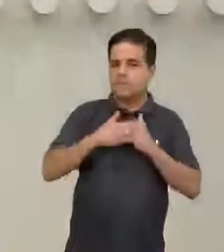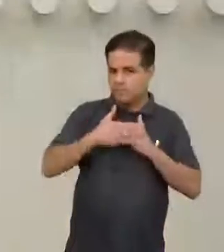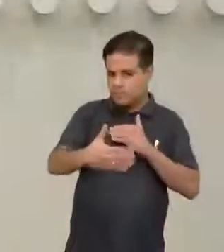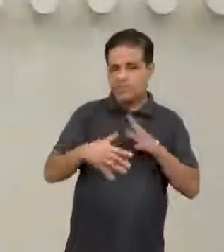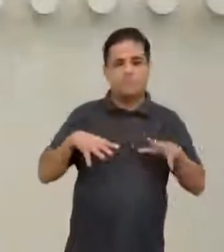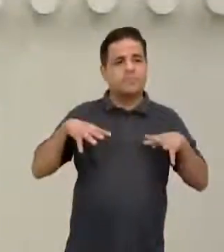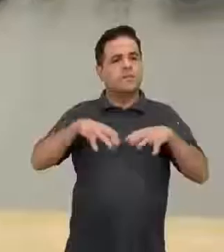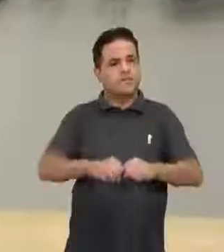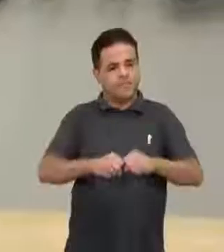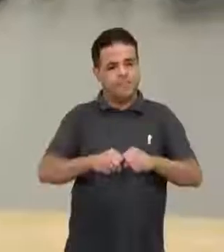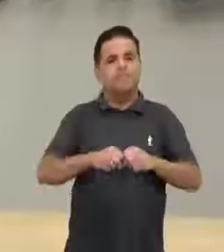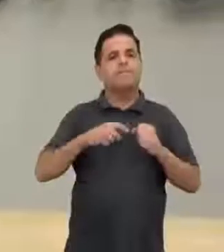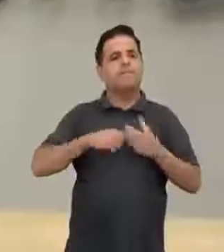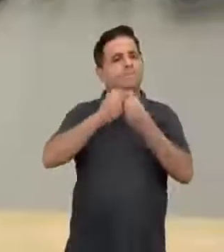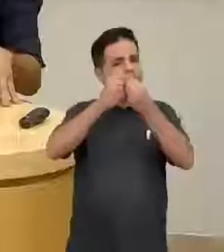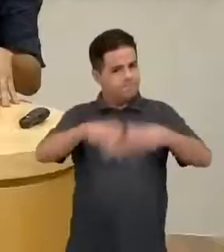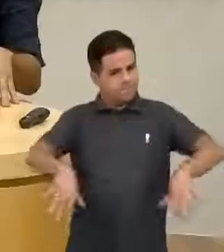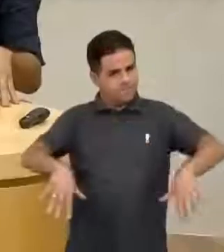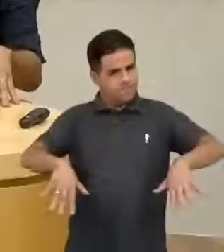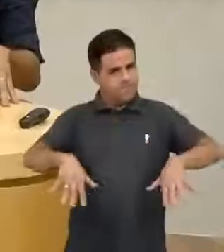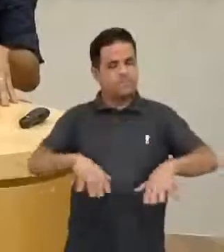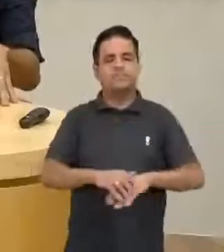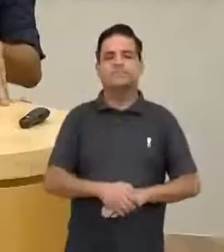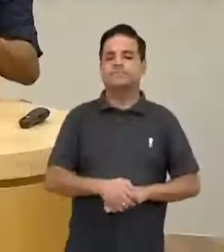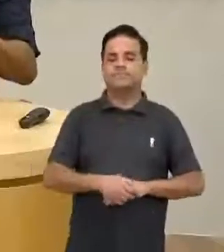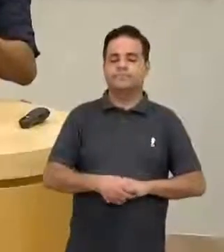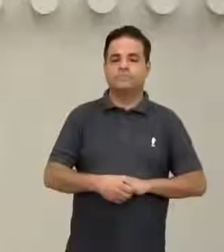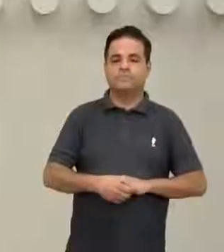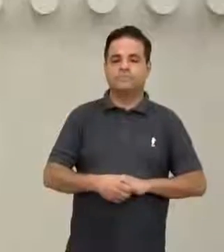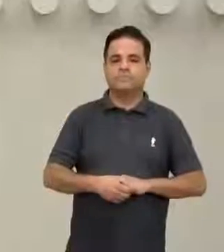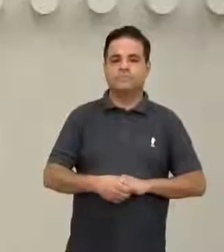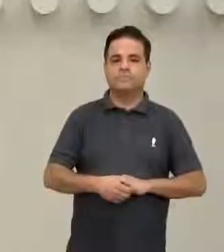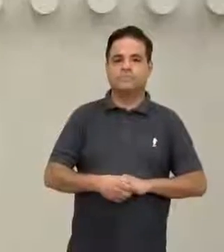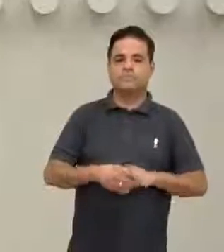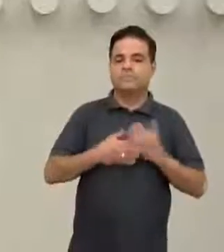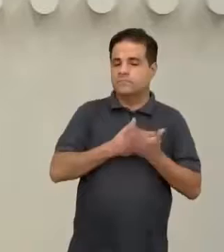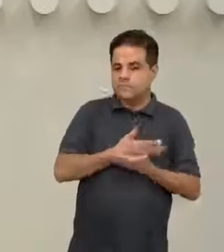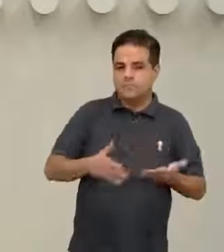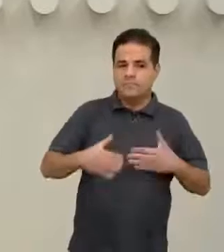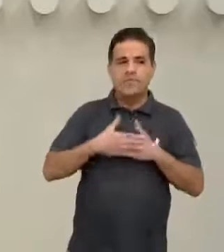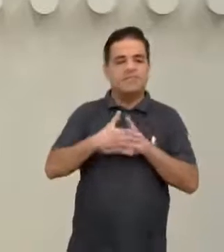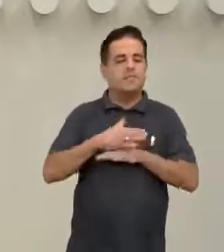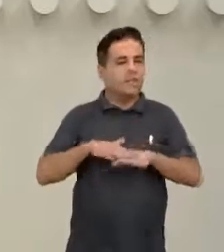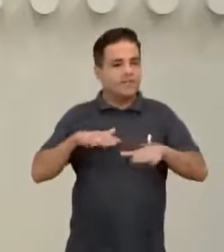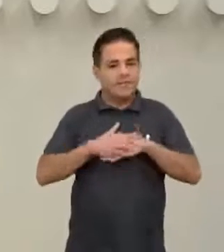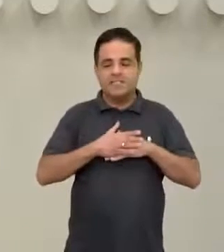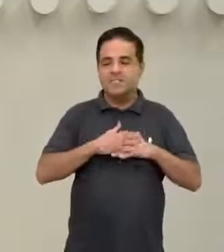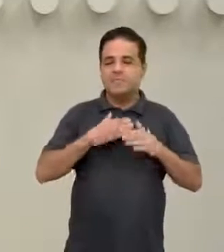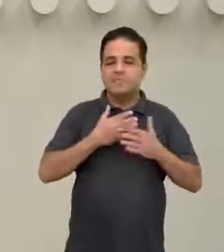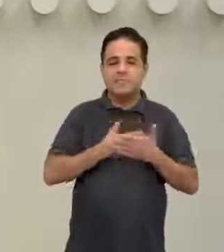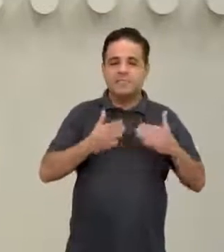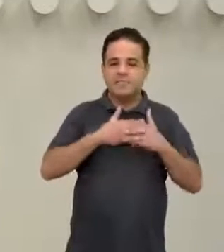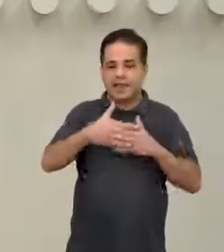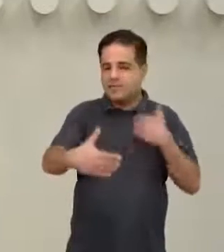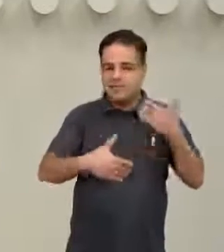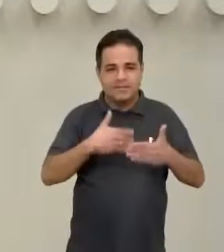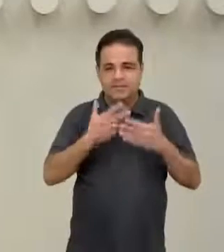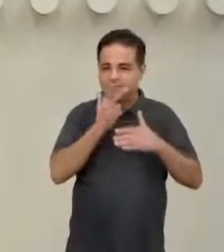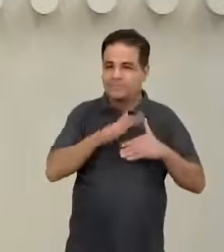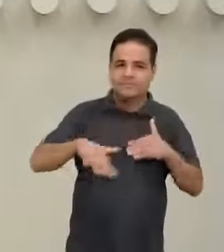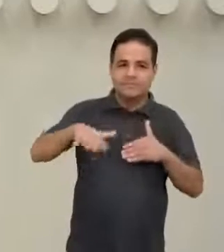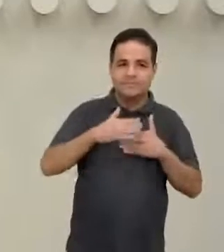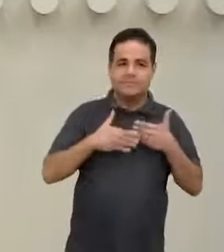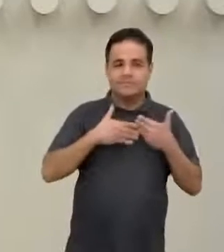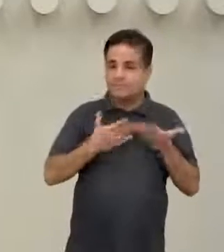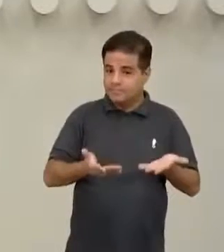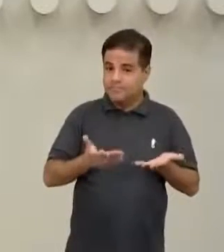exato. Tem prejuízo nesse ato. Exato. Psico que envolve a mente. Ou seja, prejuízo. Quando a questão é essa, o que o